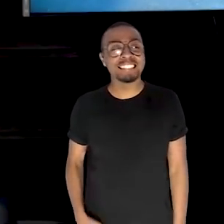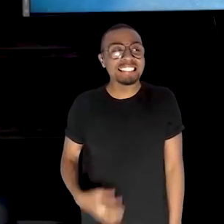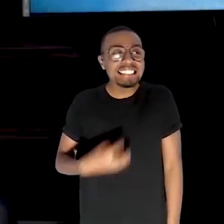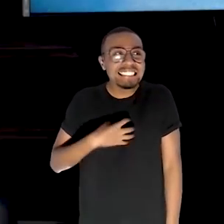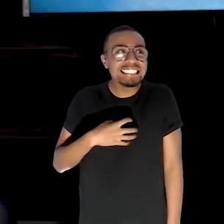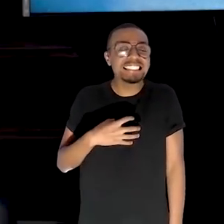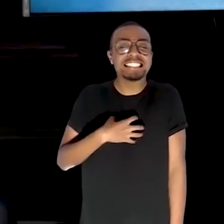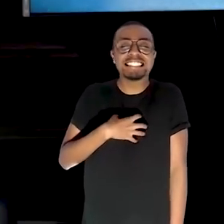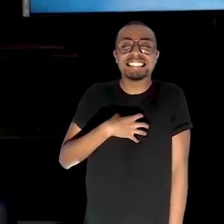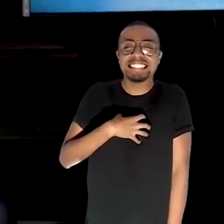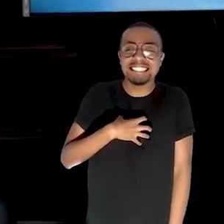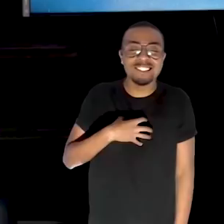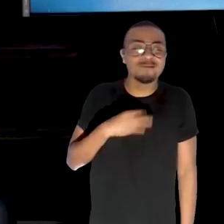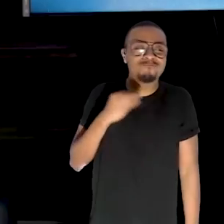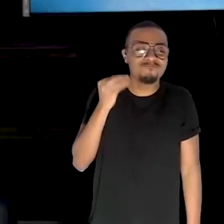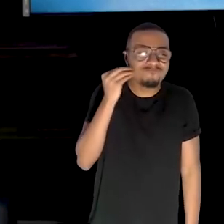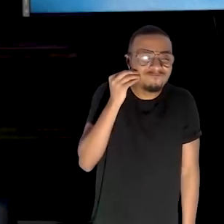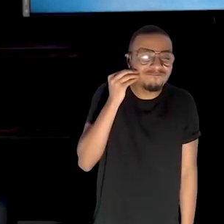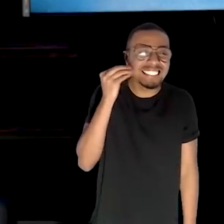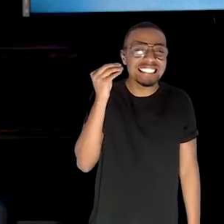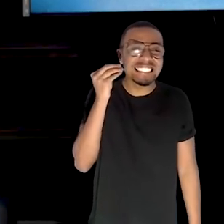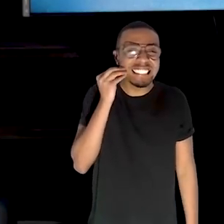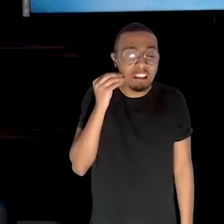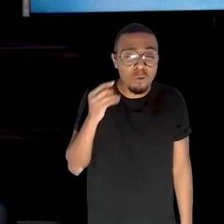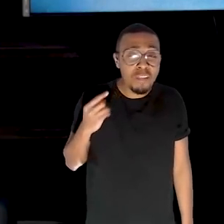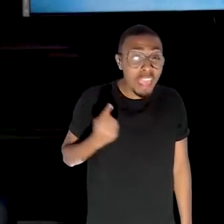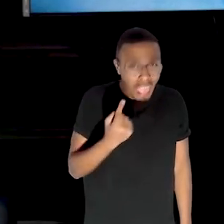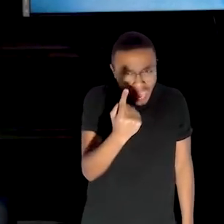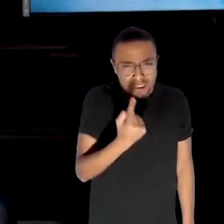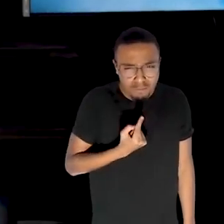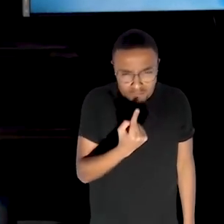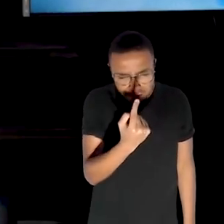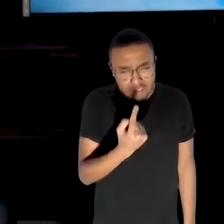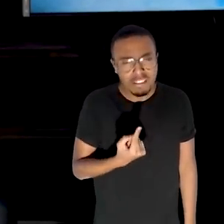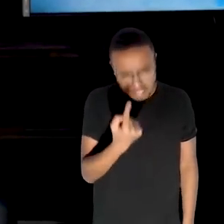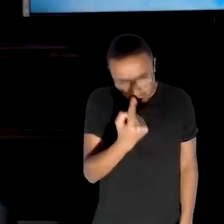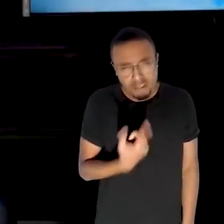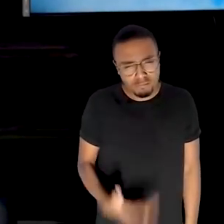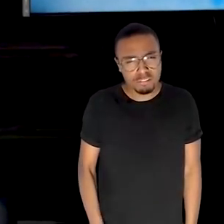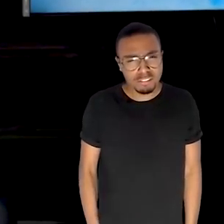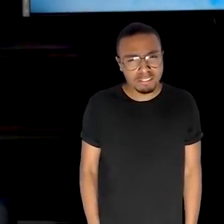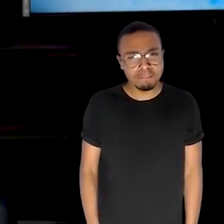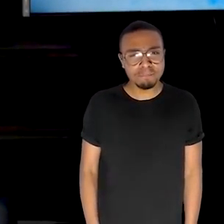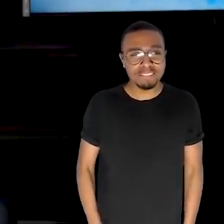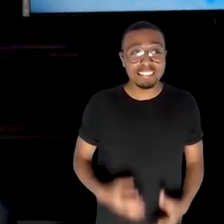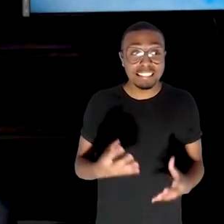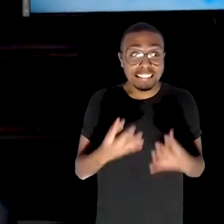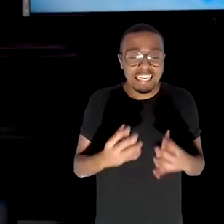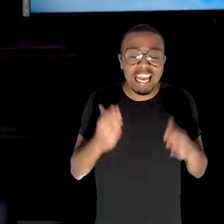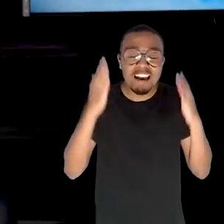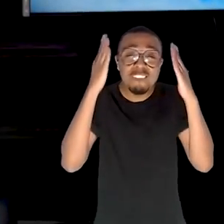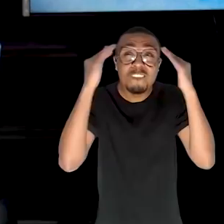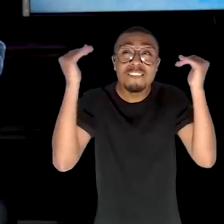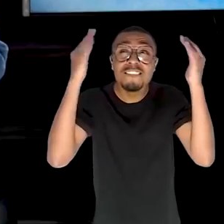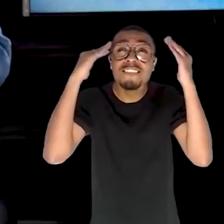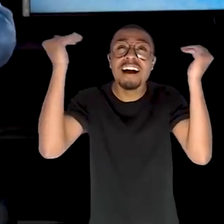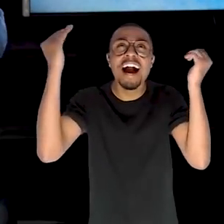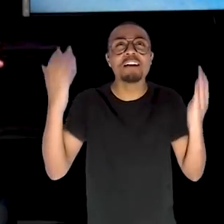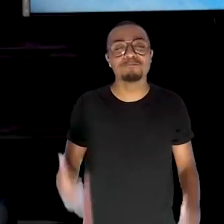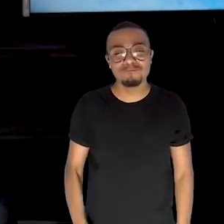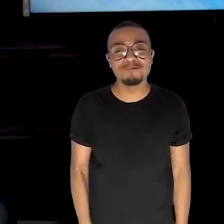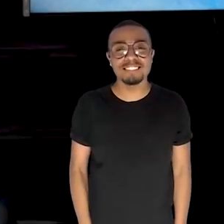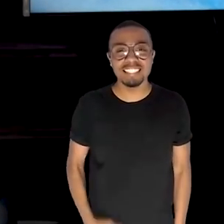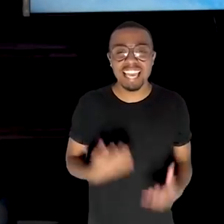tentação gigantesca de nós fazermos as coisas exatamente para sermos vistos. Em